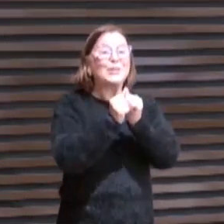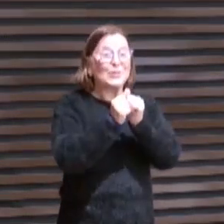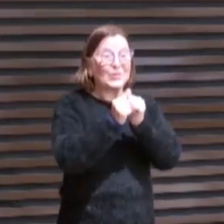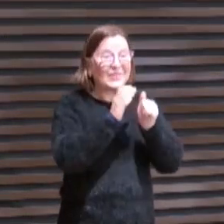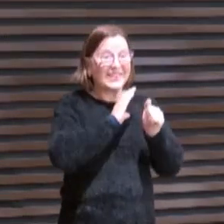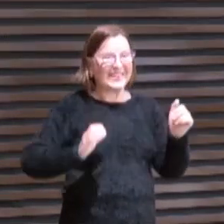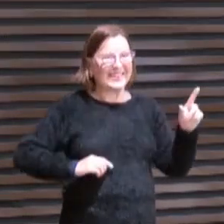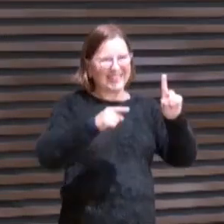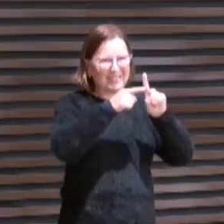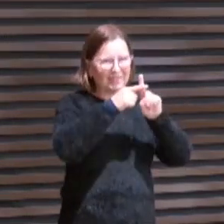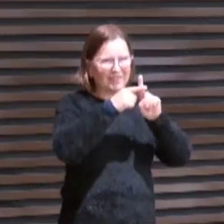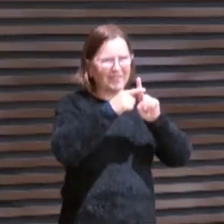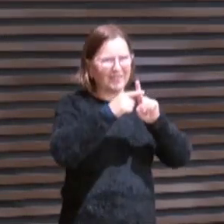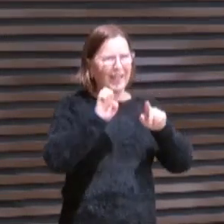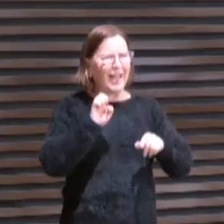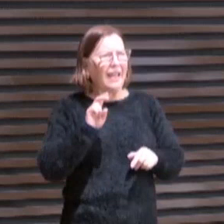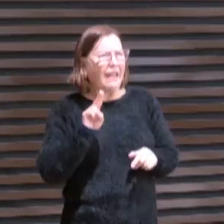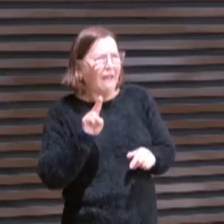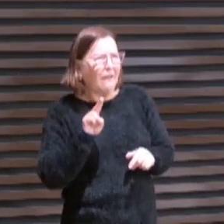Um zeuzinho magro.